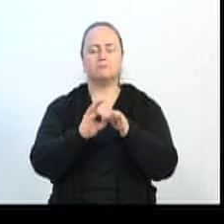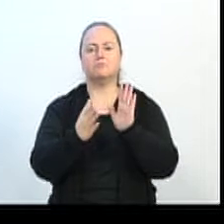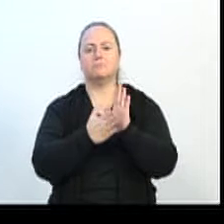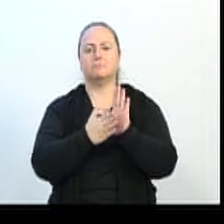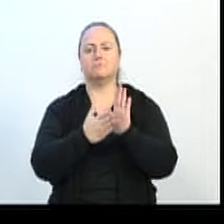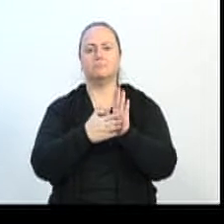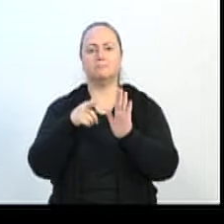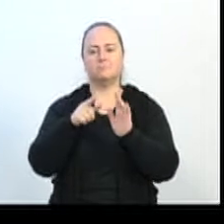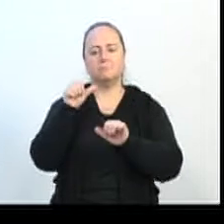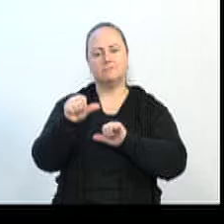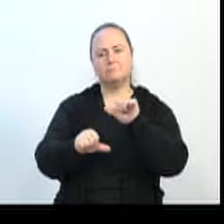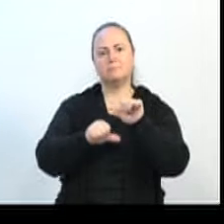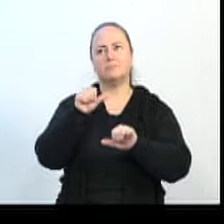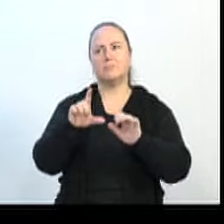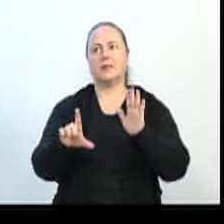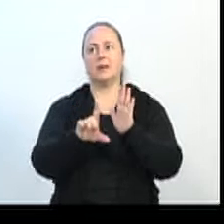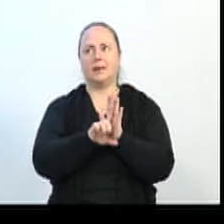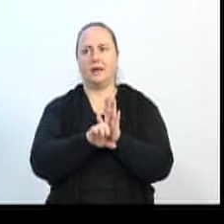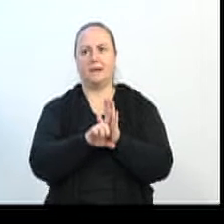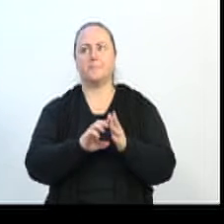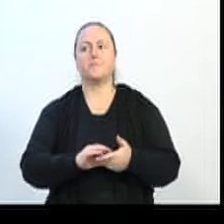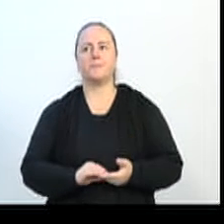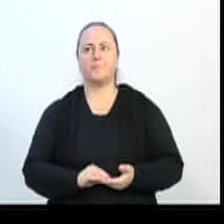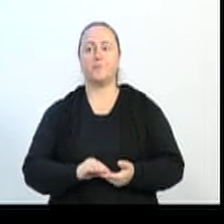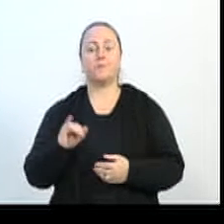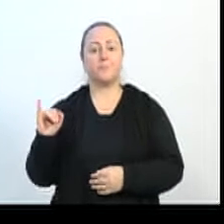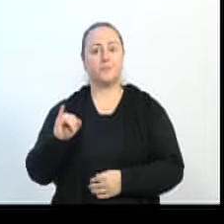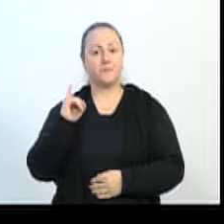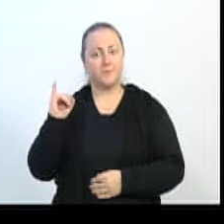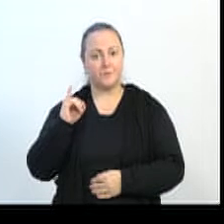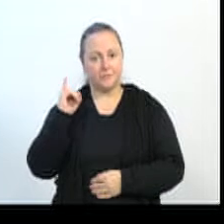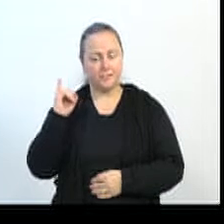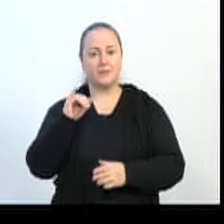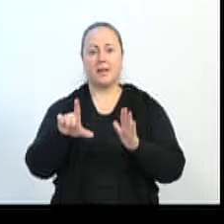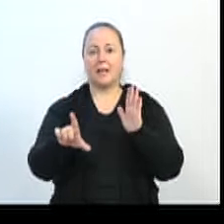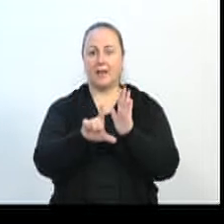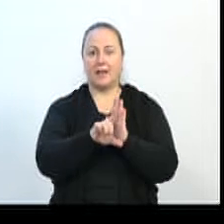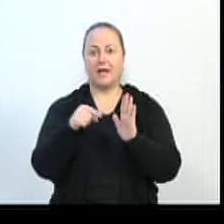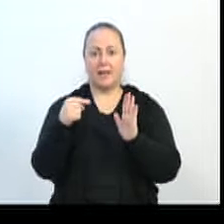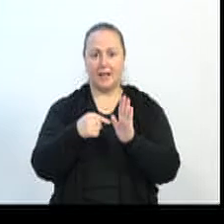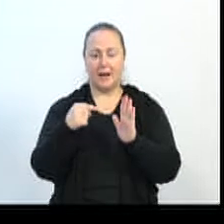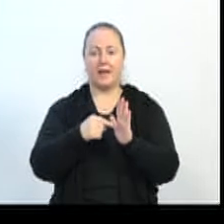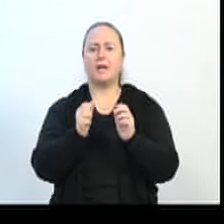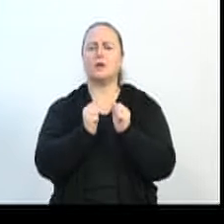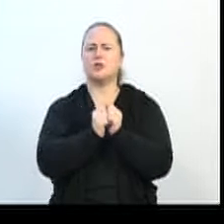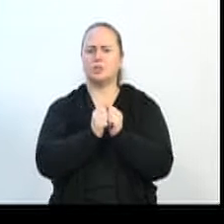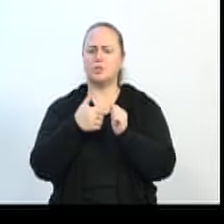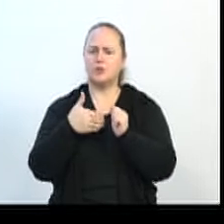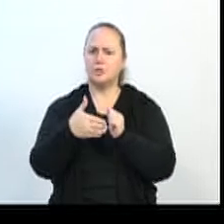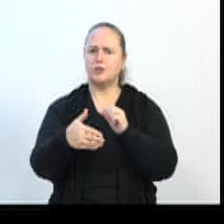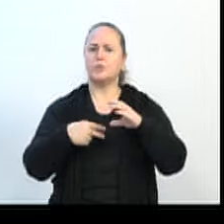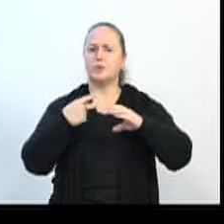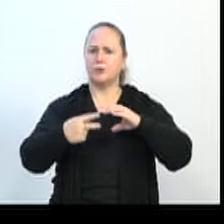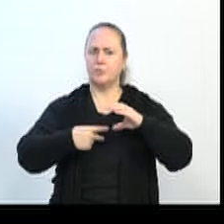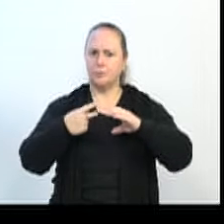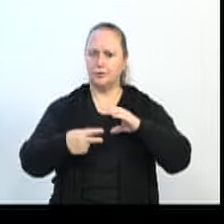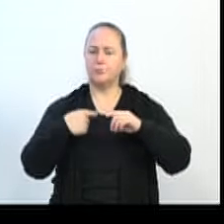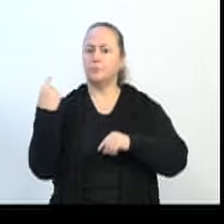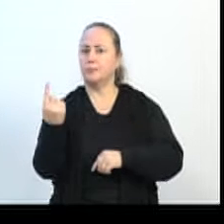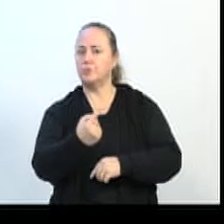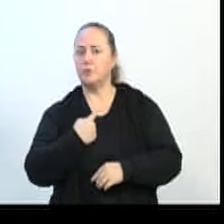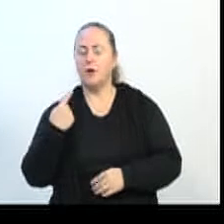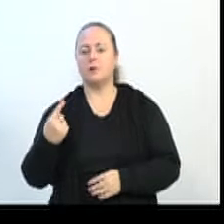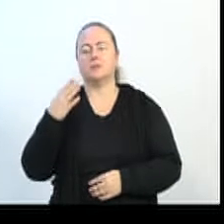para alterar essa lei. Importante, vereadores, que essa lei virá, né, para a nossa casa, é importante estarmos